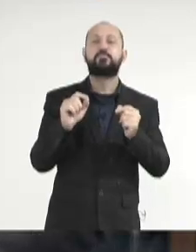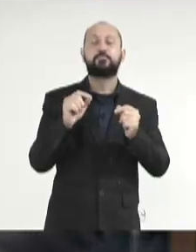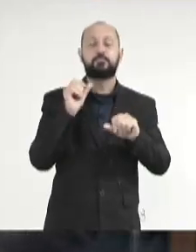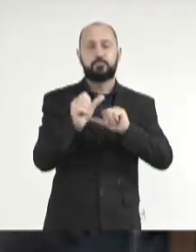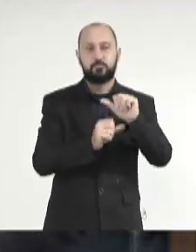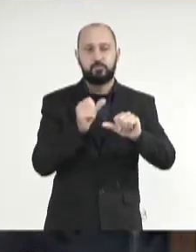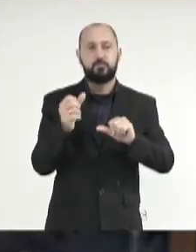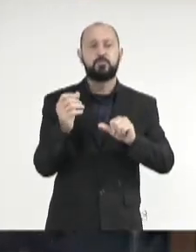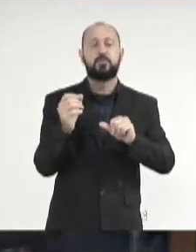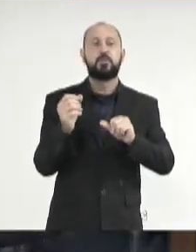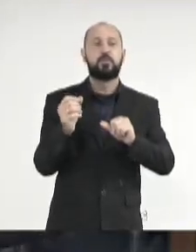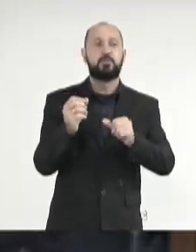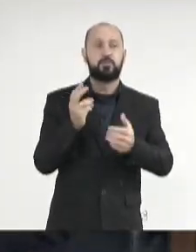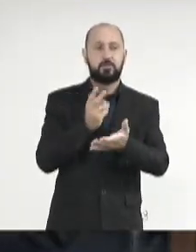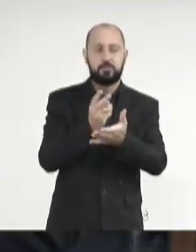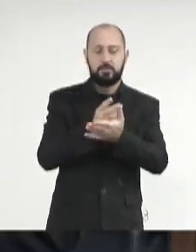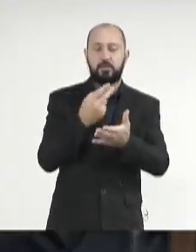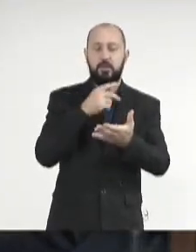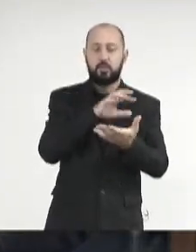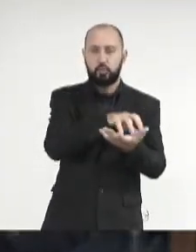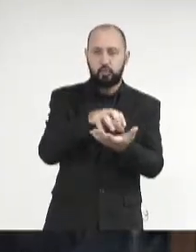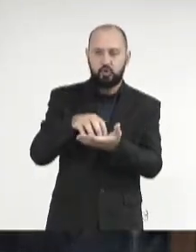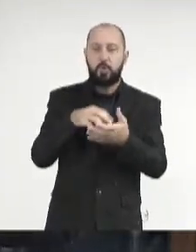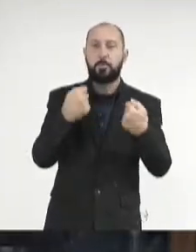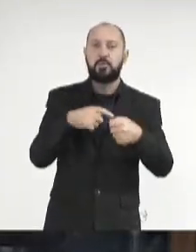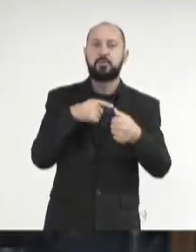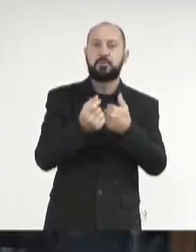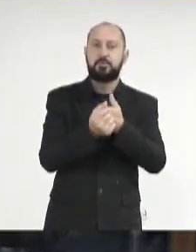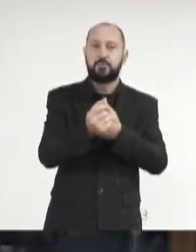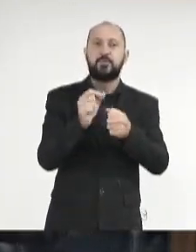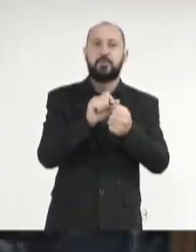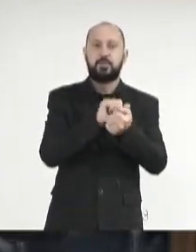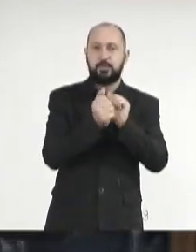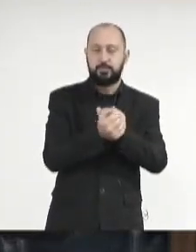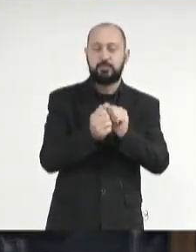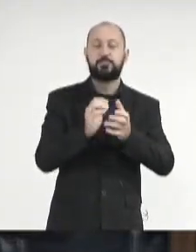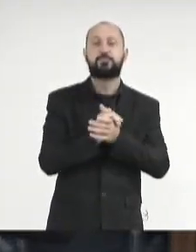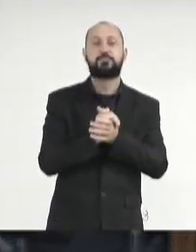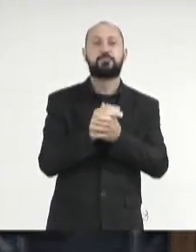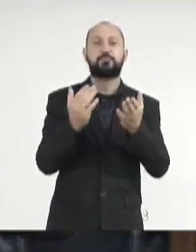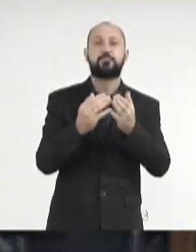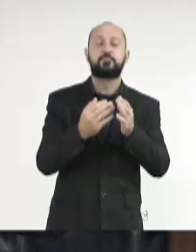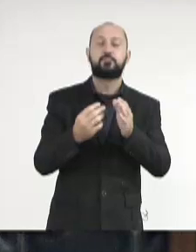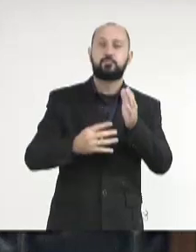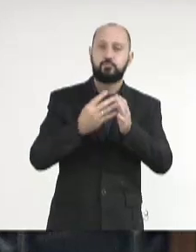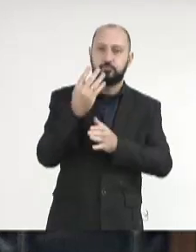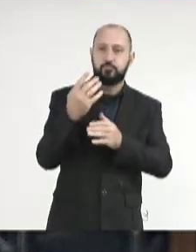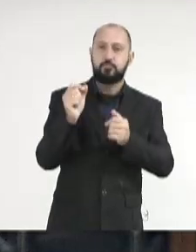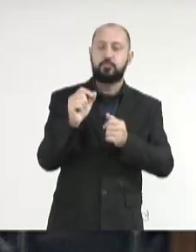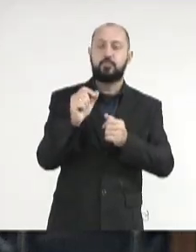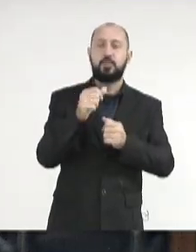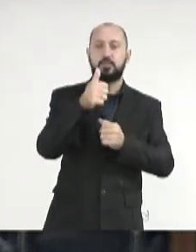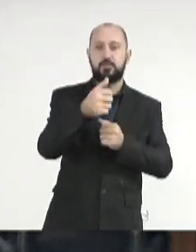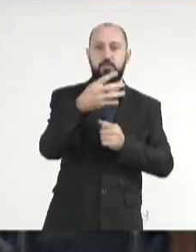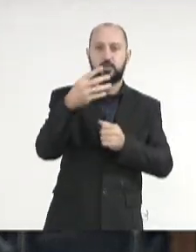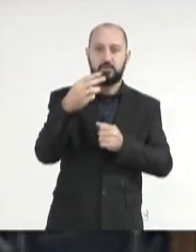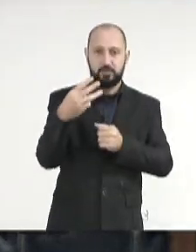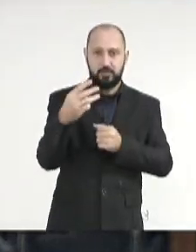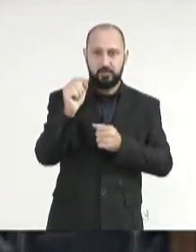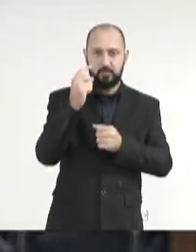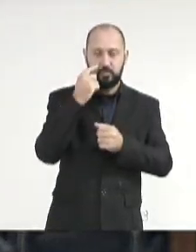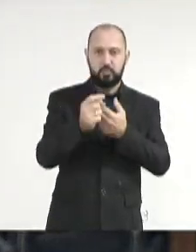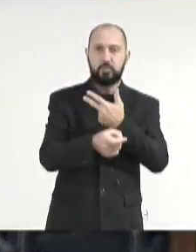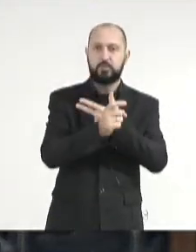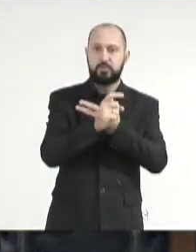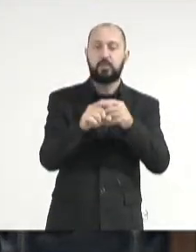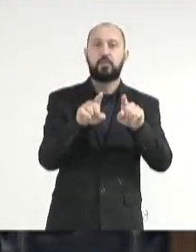essa modernização por todos os órgãos vêm passando, né? Exatamente. O Tribunal de Contas vem fazer essa adaptação. Bom, agora o item 4 é o projeto de lei 143 do